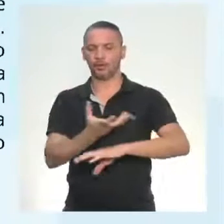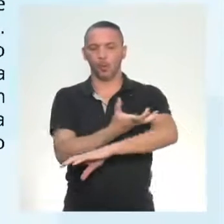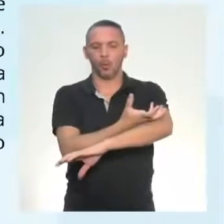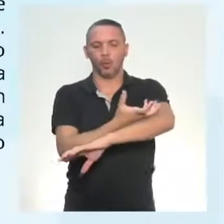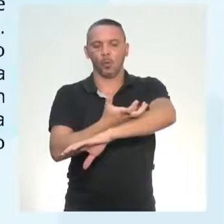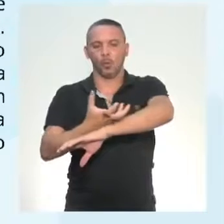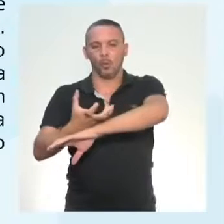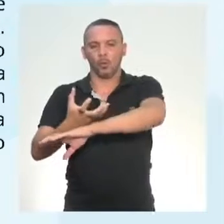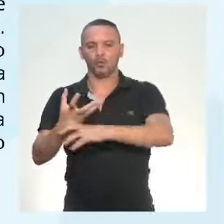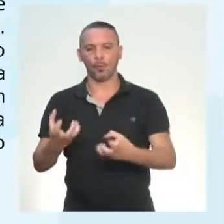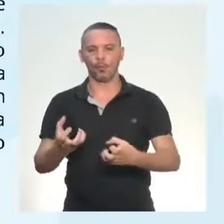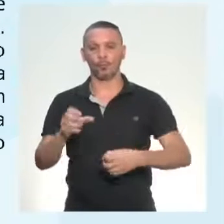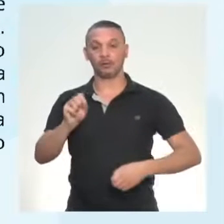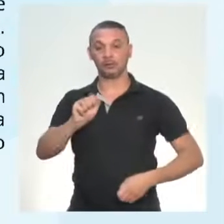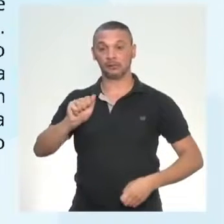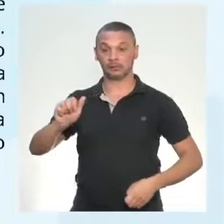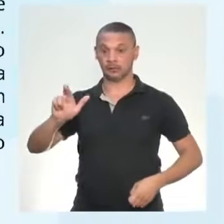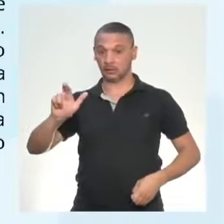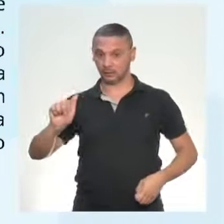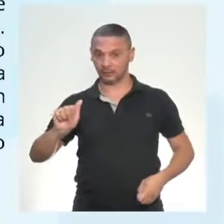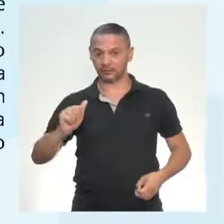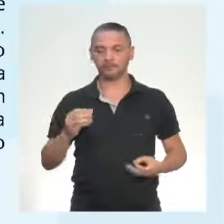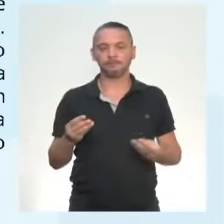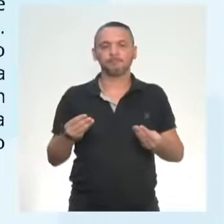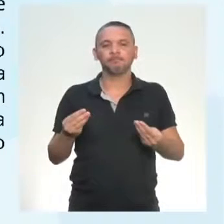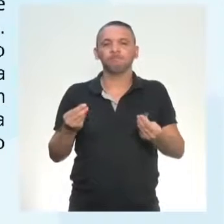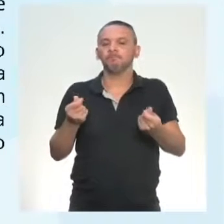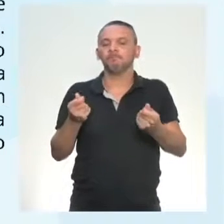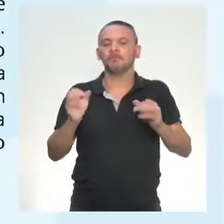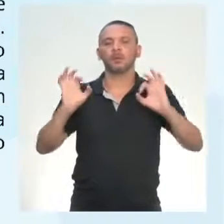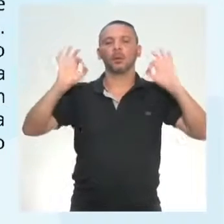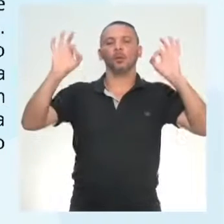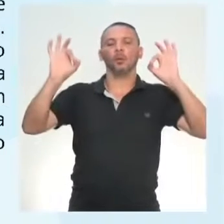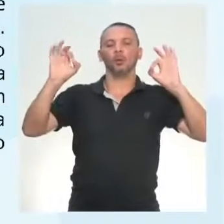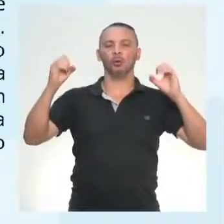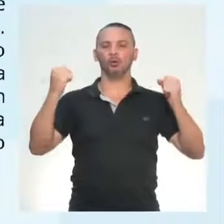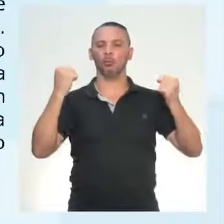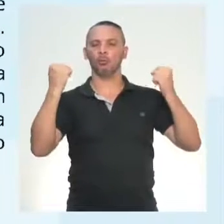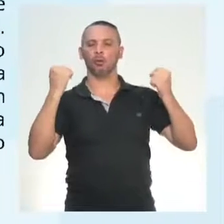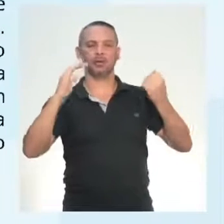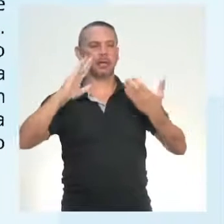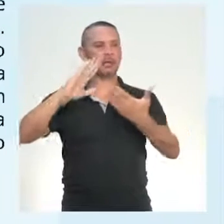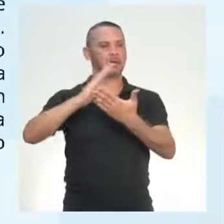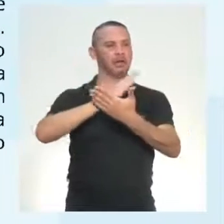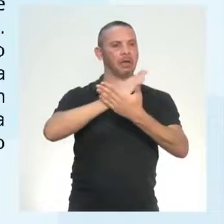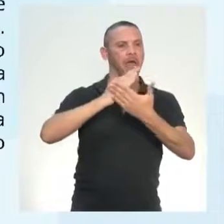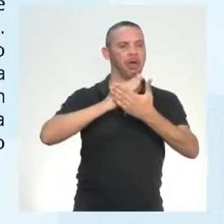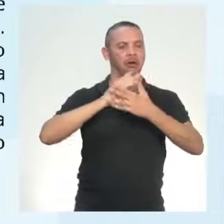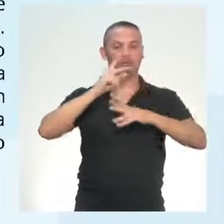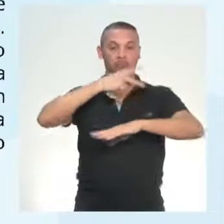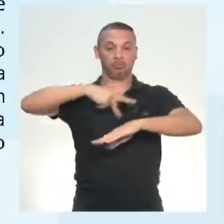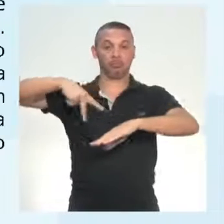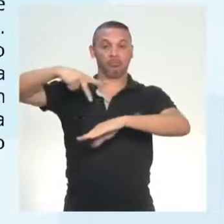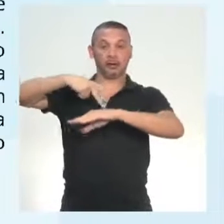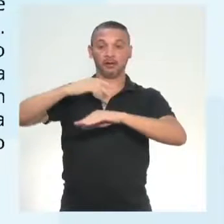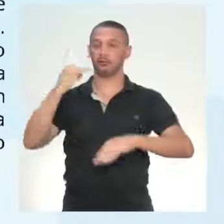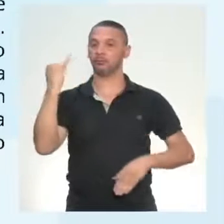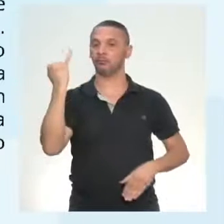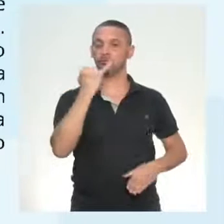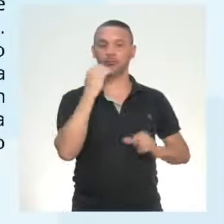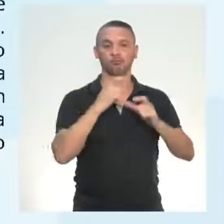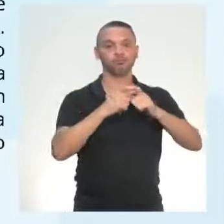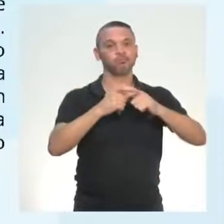pelo deserto do Saara, a riqueza e o poder de alguns reinos foram se